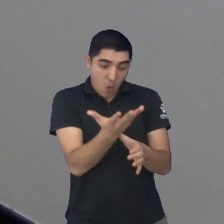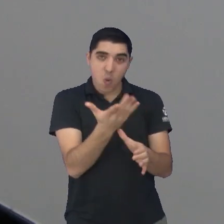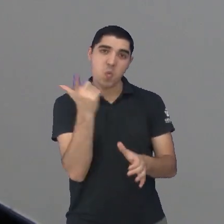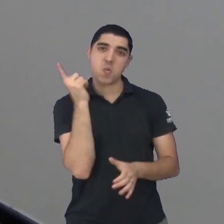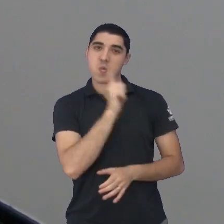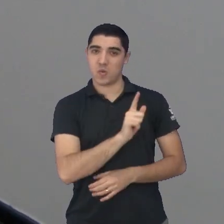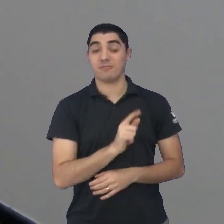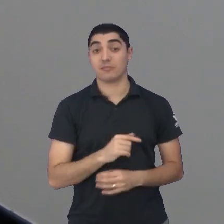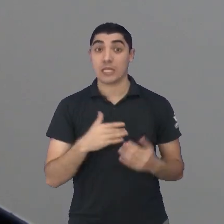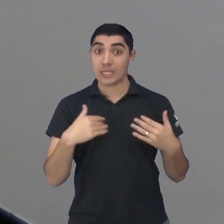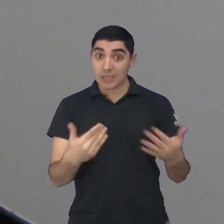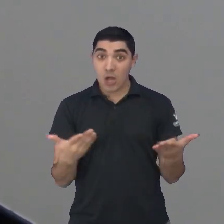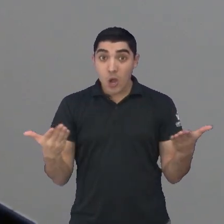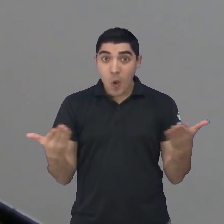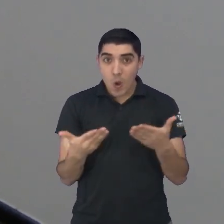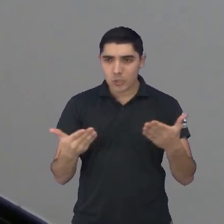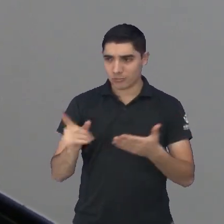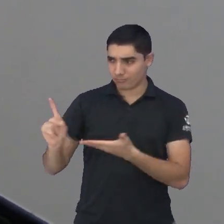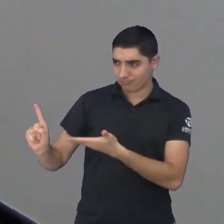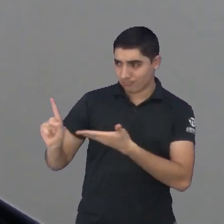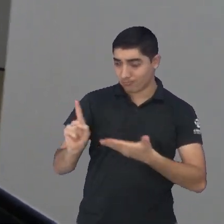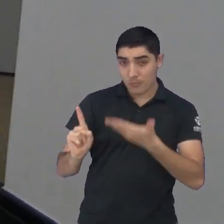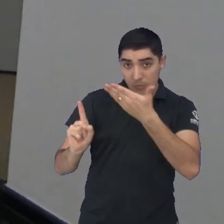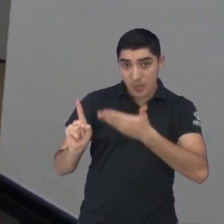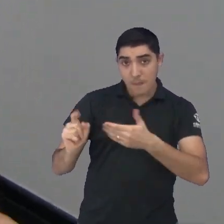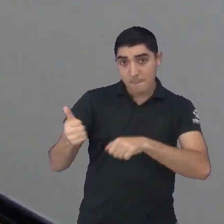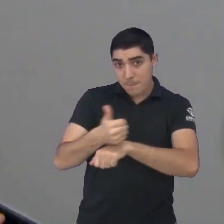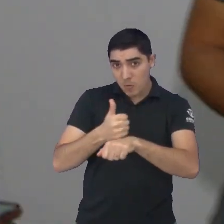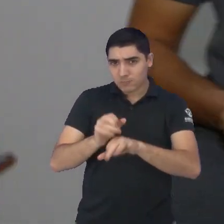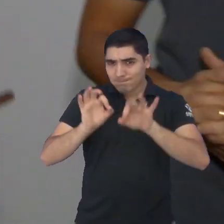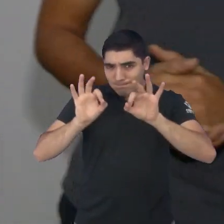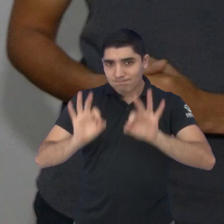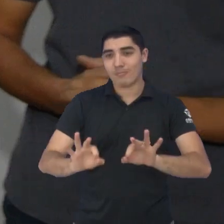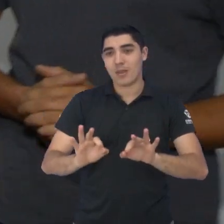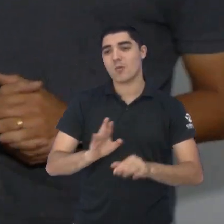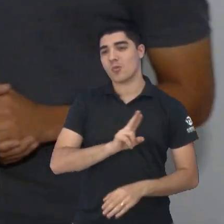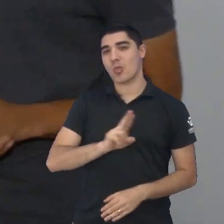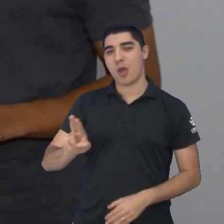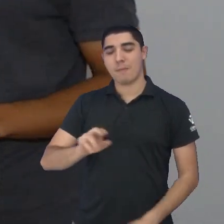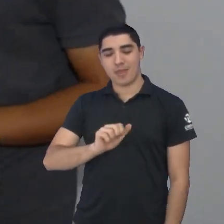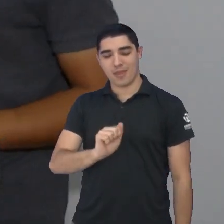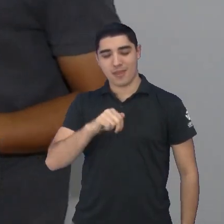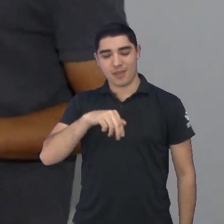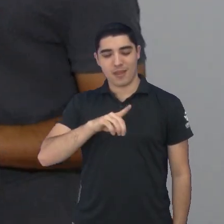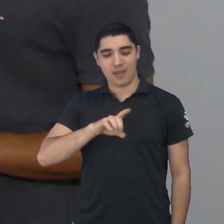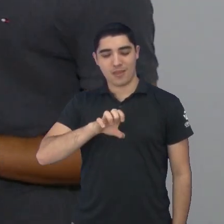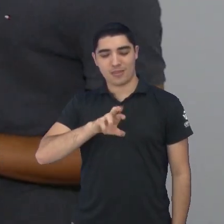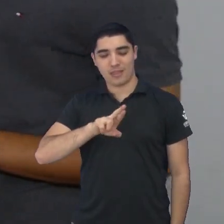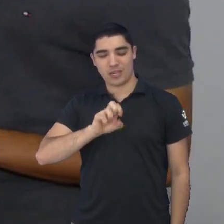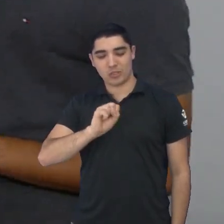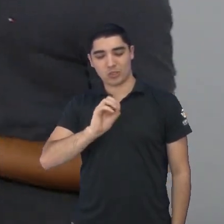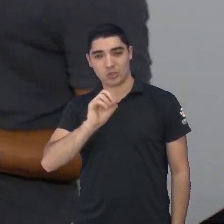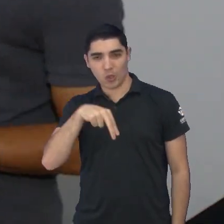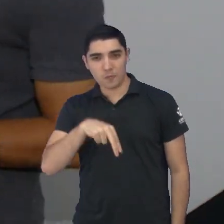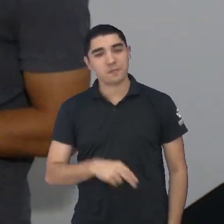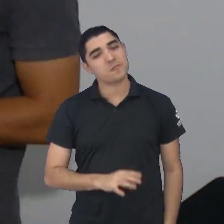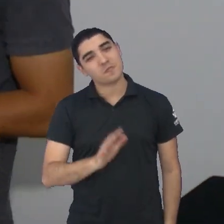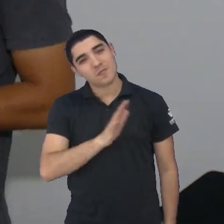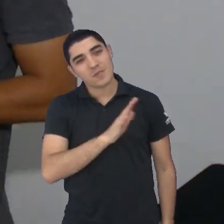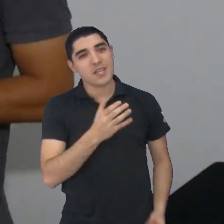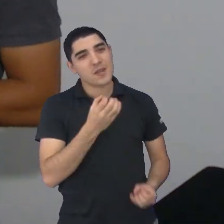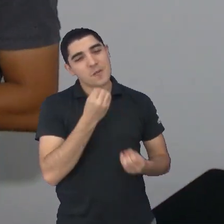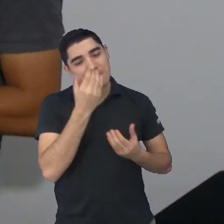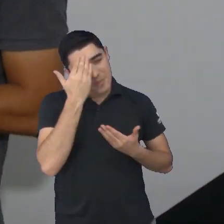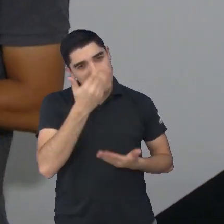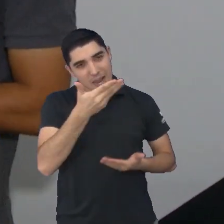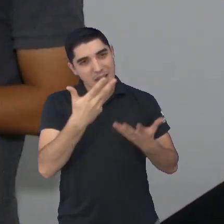por isso a gente trouxe um especialista no assunto. A gente vai conversar aqui com o Anderson Fernandes. Anderson, muito obrigada por vir conversar